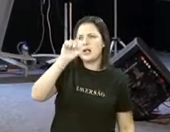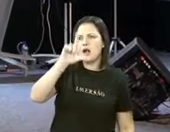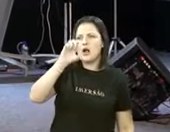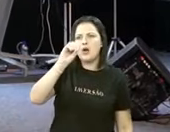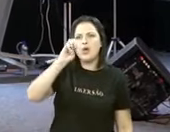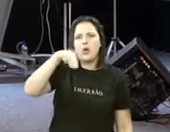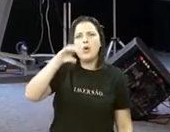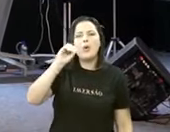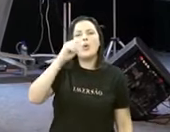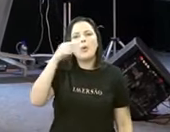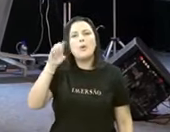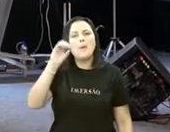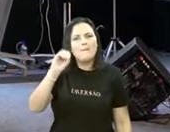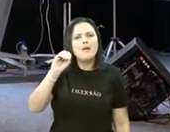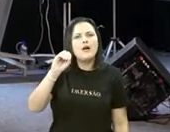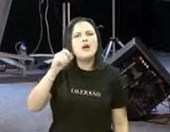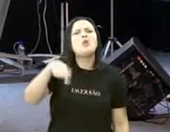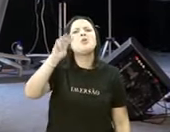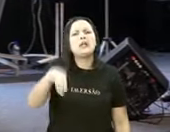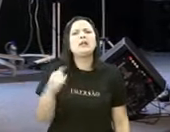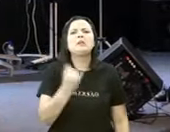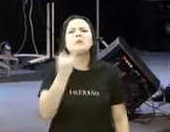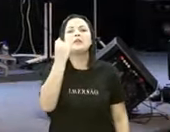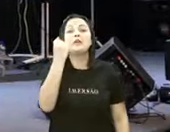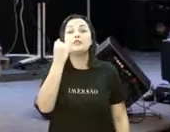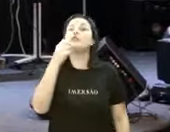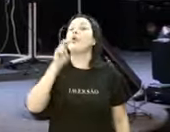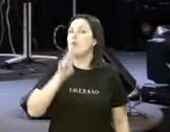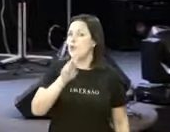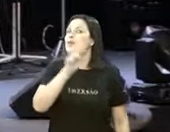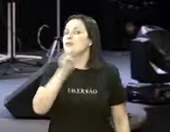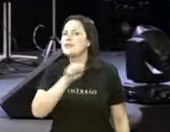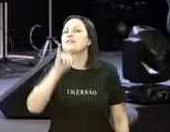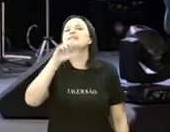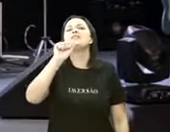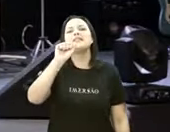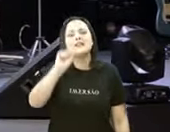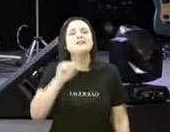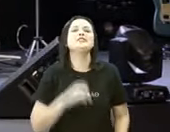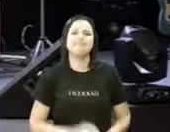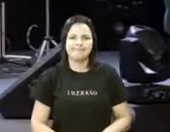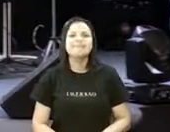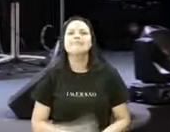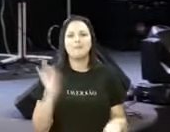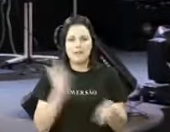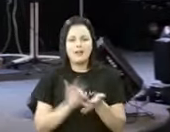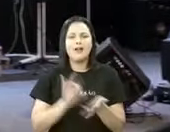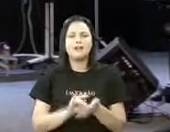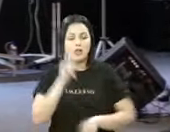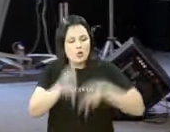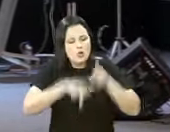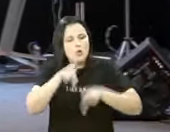vazio. Tem um monte de interrogação na cabeça do povo. Tem medo permeando o coração do povo.